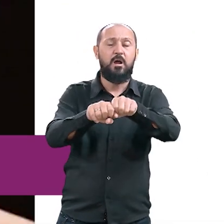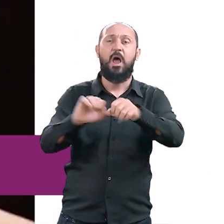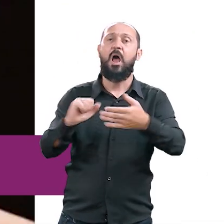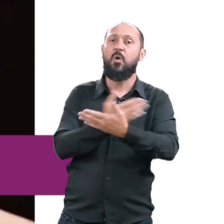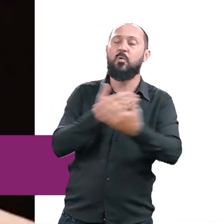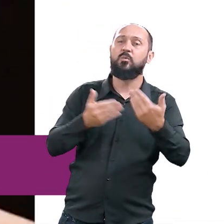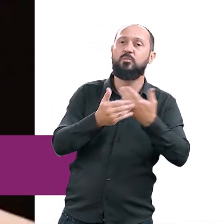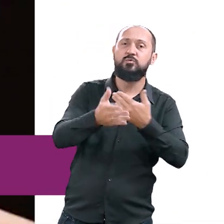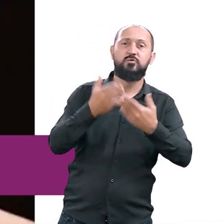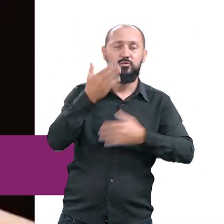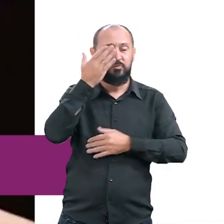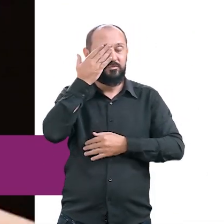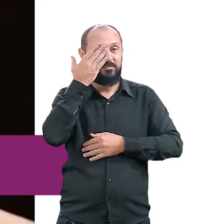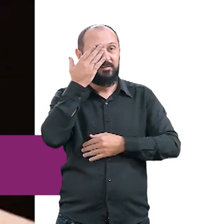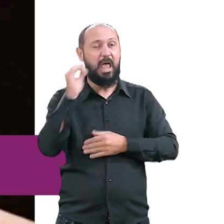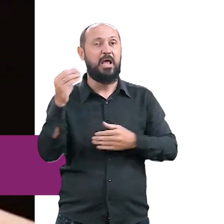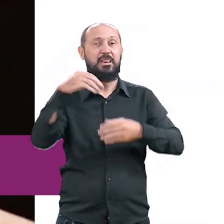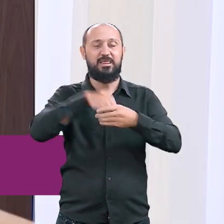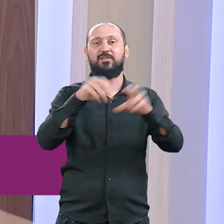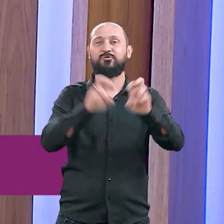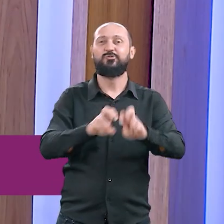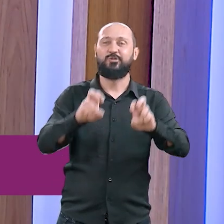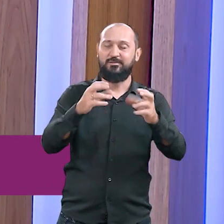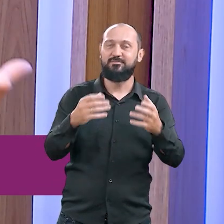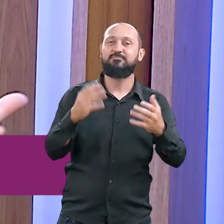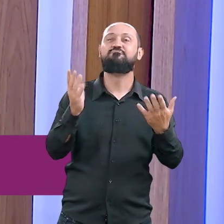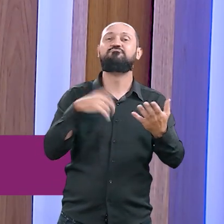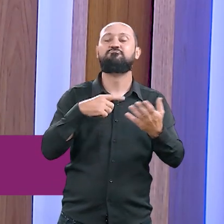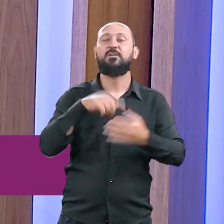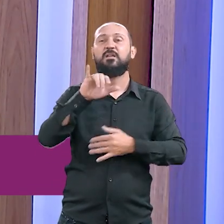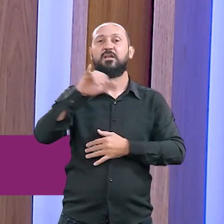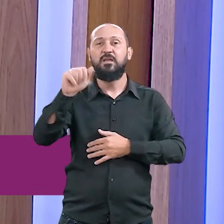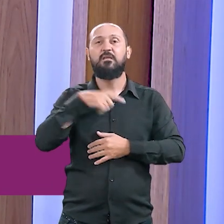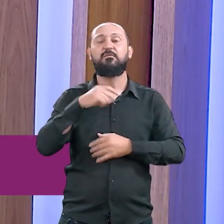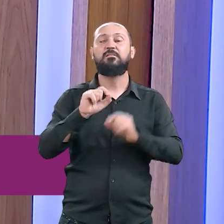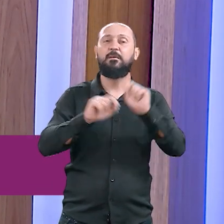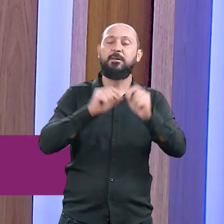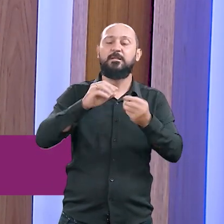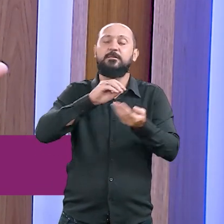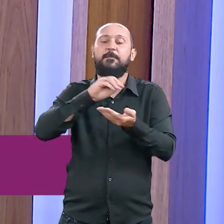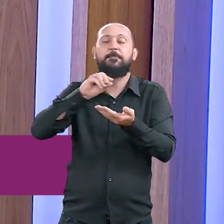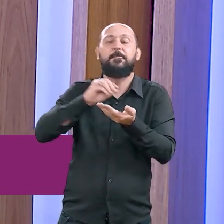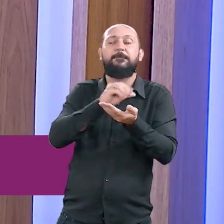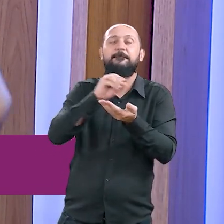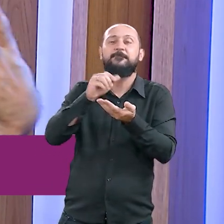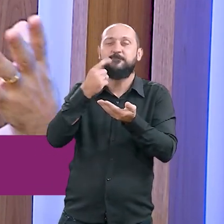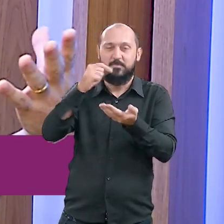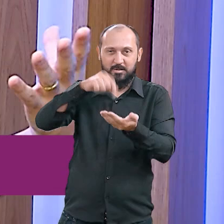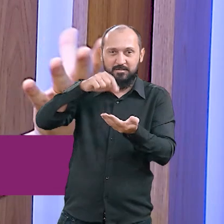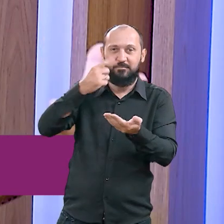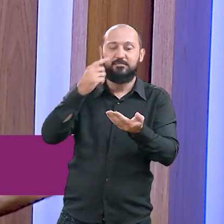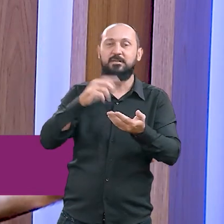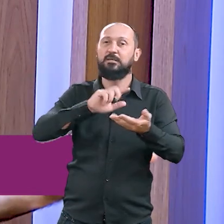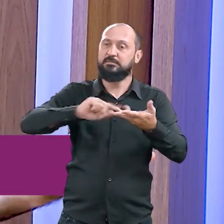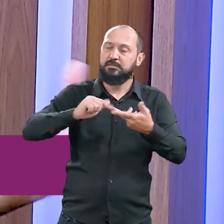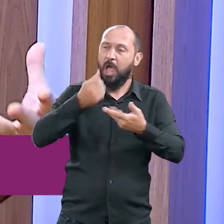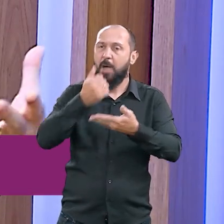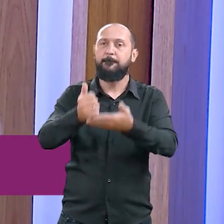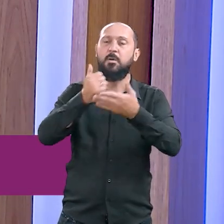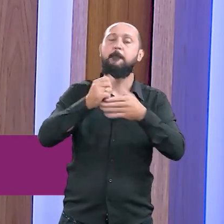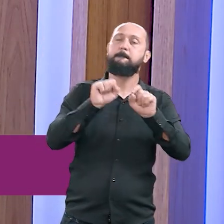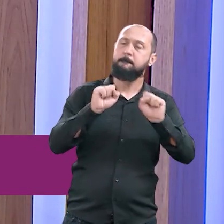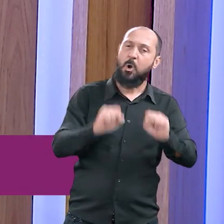mudança representativa, está sendo na prática uma mudança na vida das pessoas no dia a dia. Agora, também tem pessoas